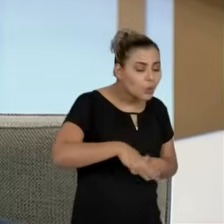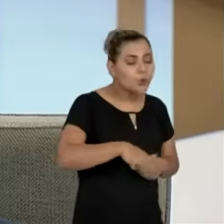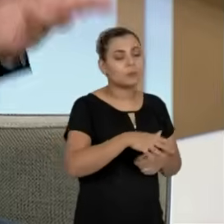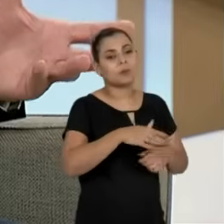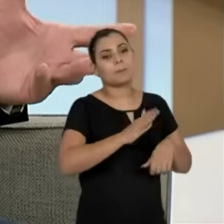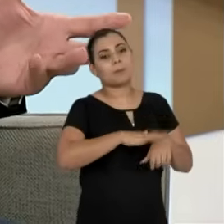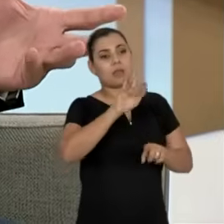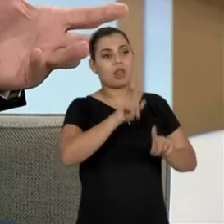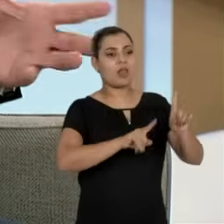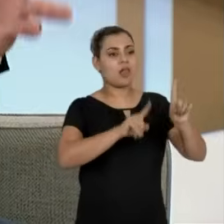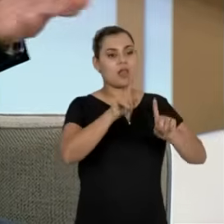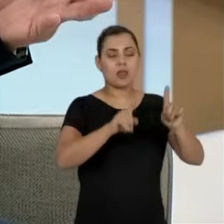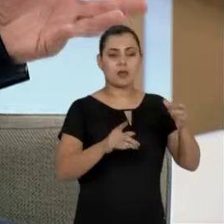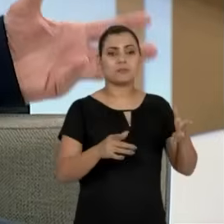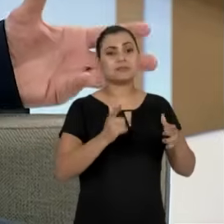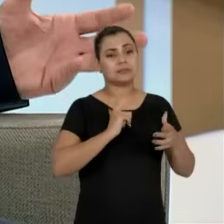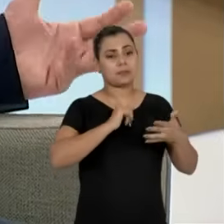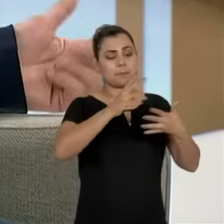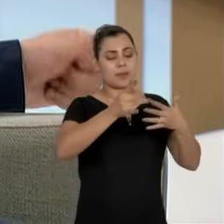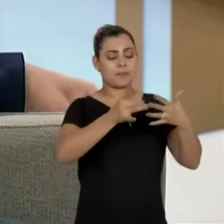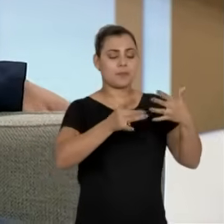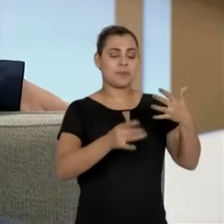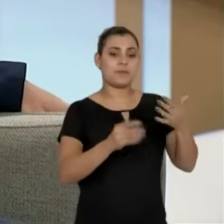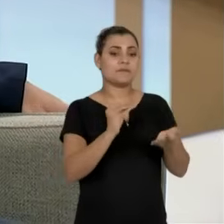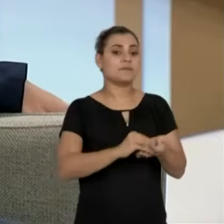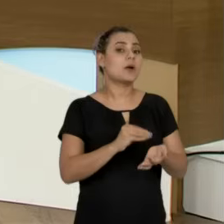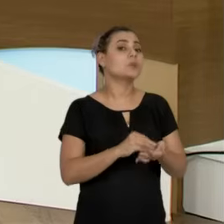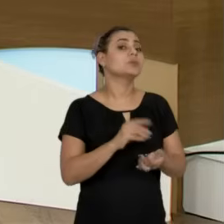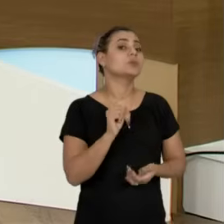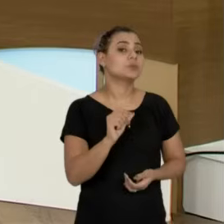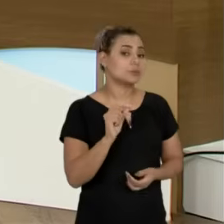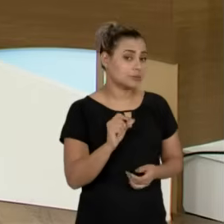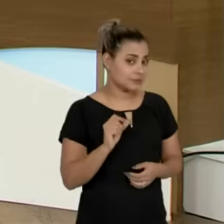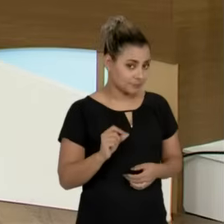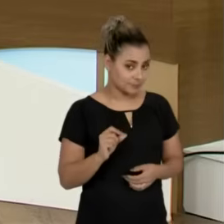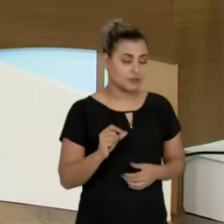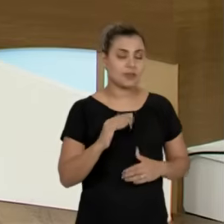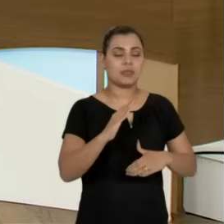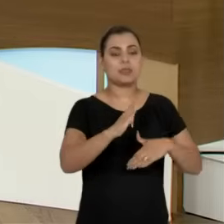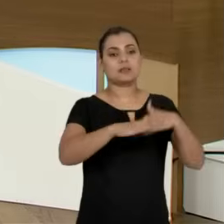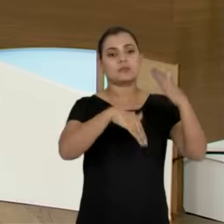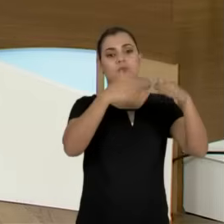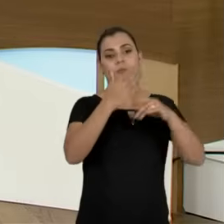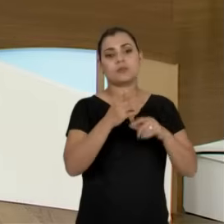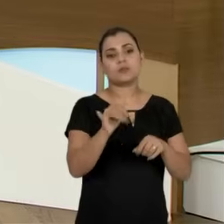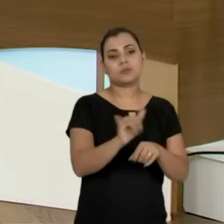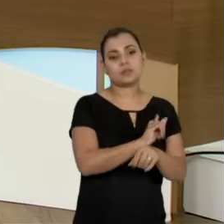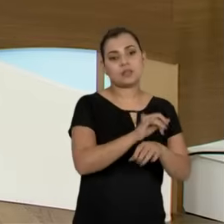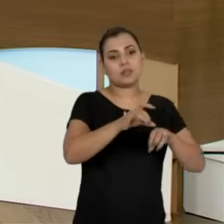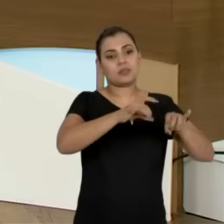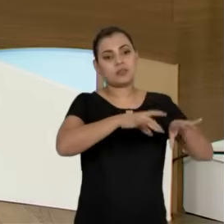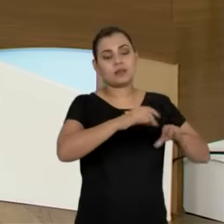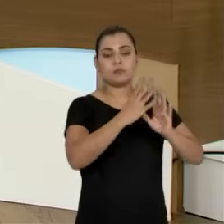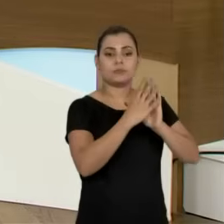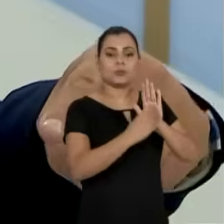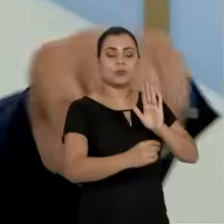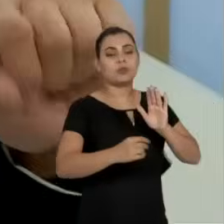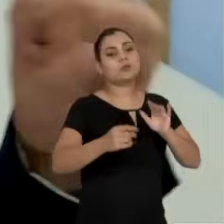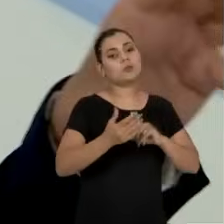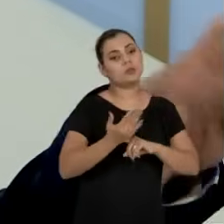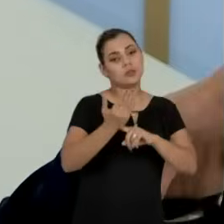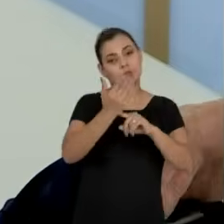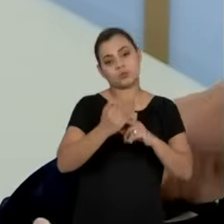muito competitivas, né? Então, tem muitas coisas. Falta, primeiro, desenvolvimento de técnicas, né, de referências técnicas. Nós temos lá